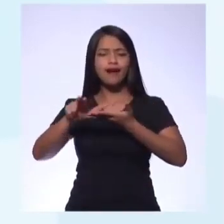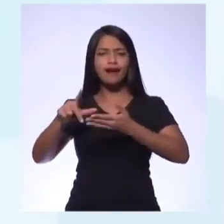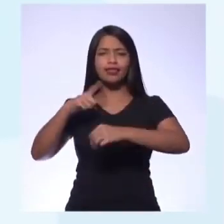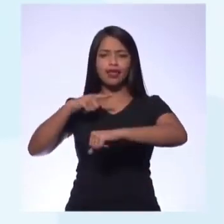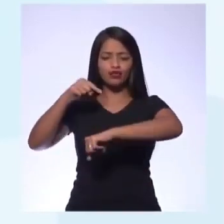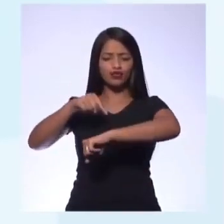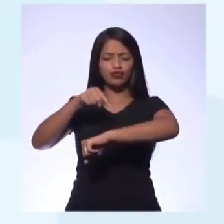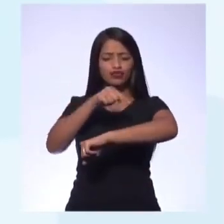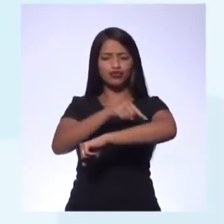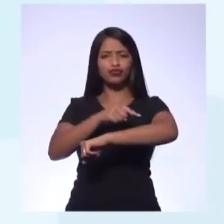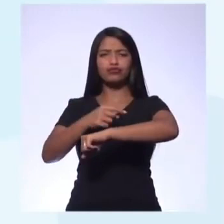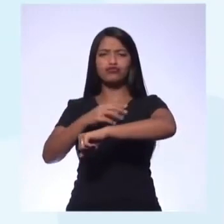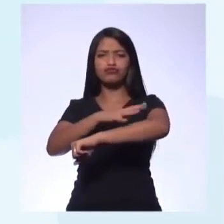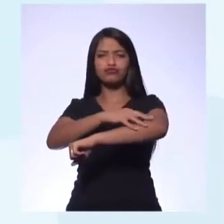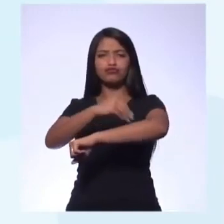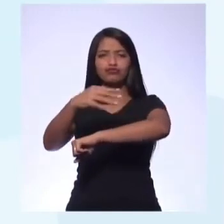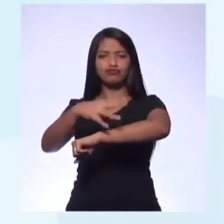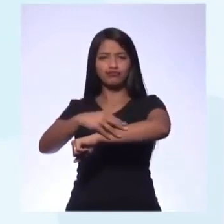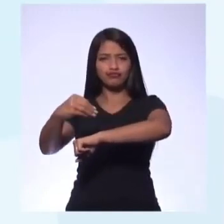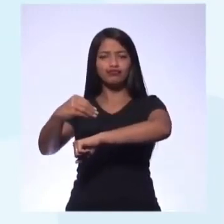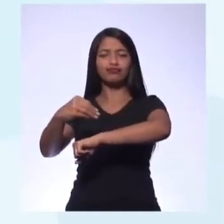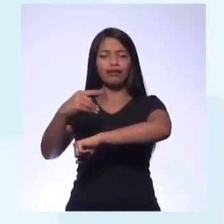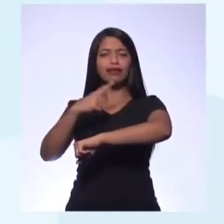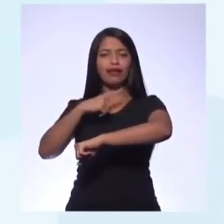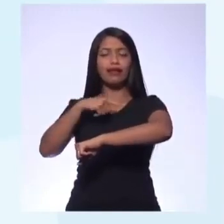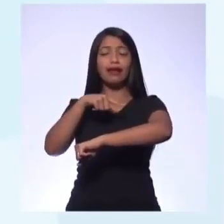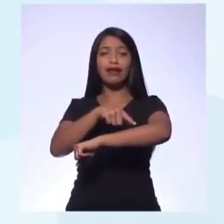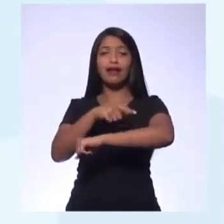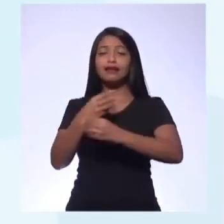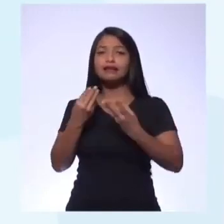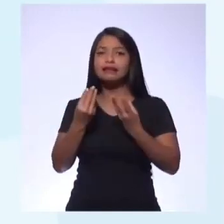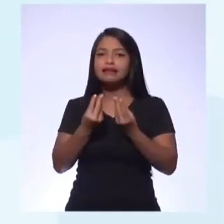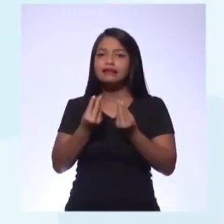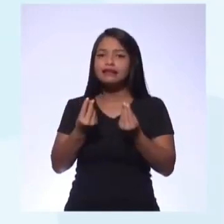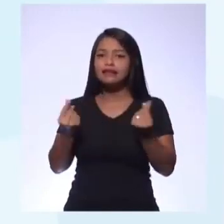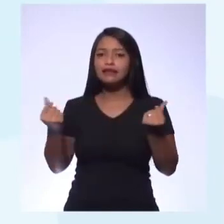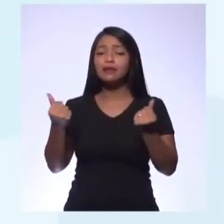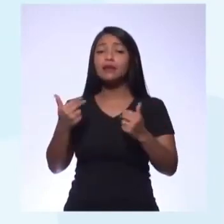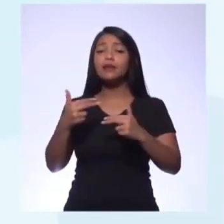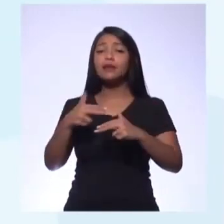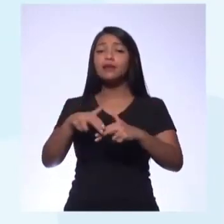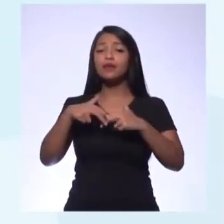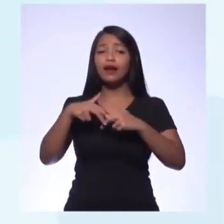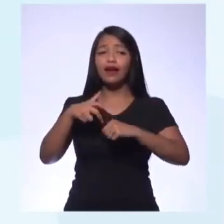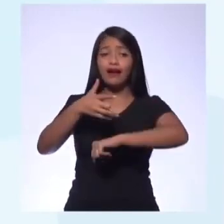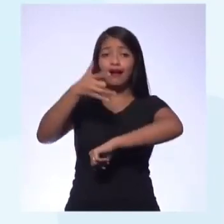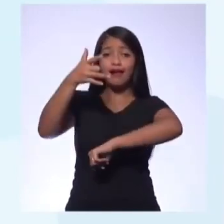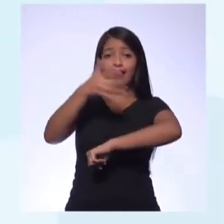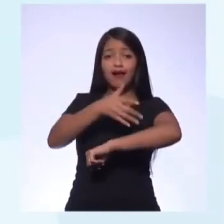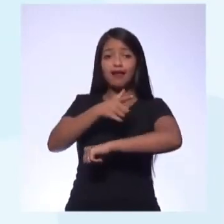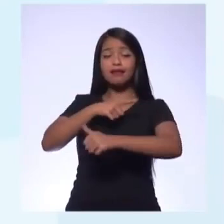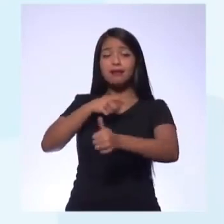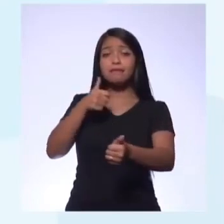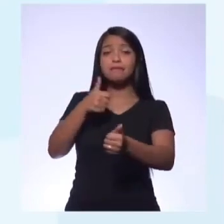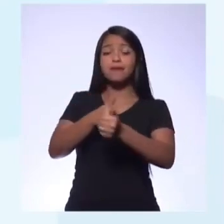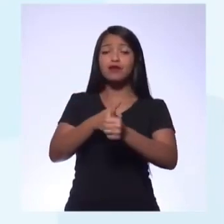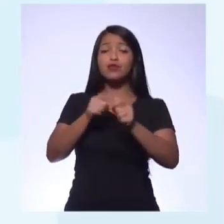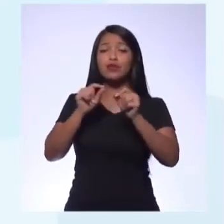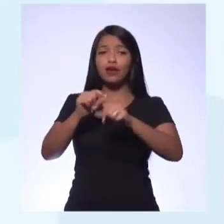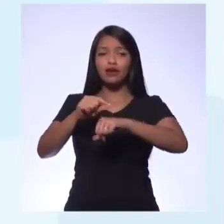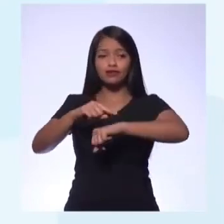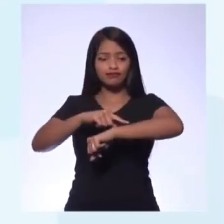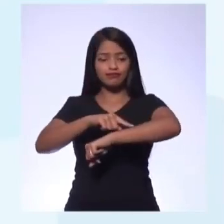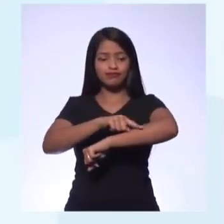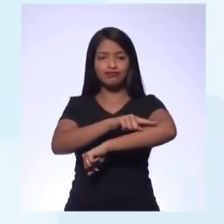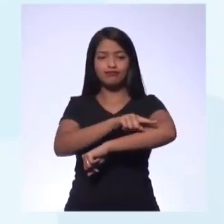são altamente sensíveis porque eles estão ali coladinhos em terminações nervosas. Dá para você perceber em azul ali? Então, o que